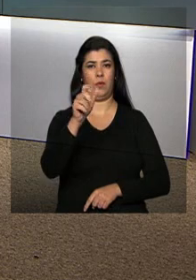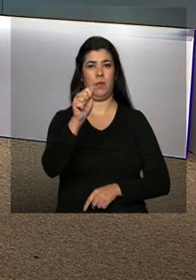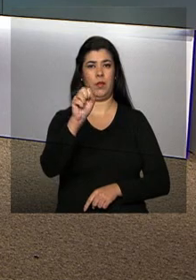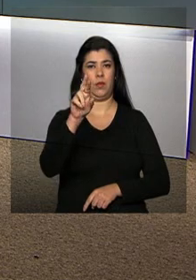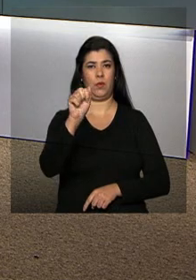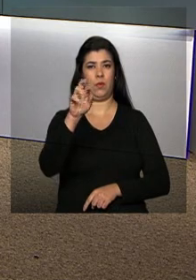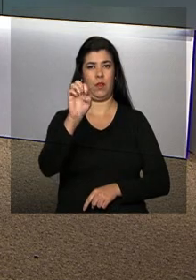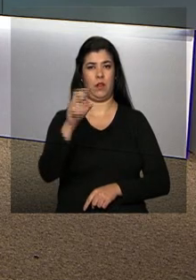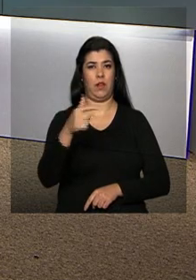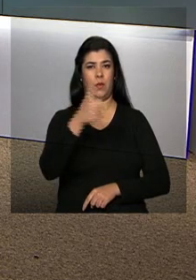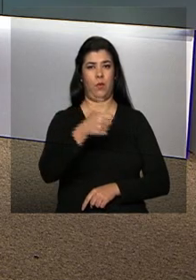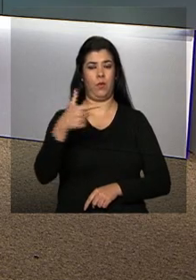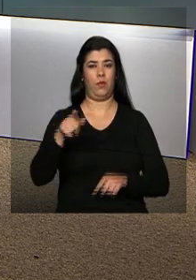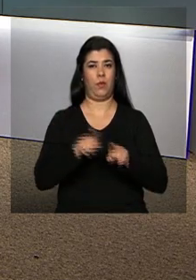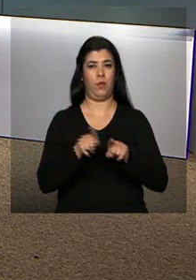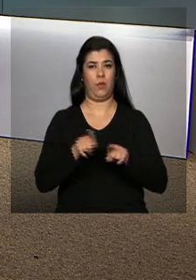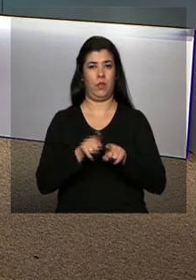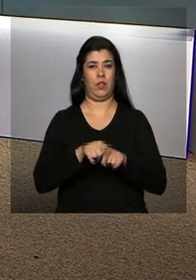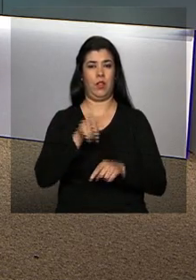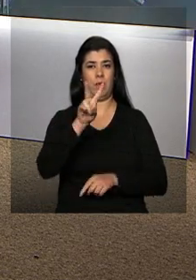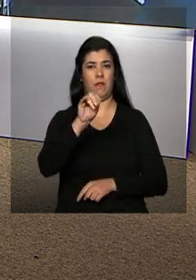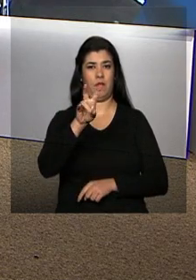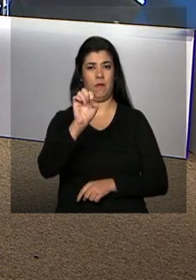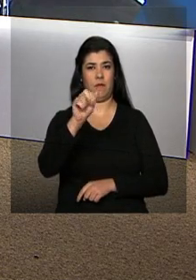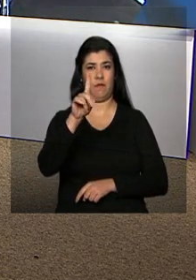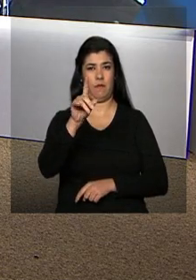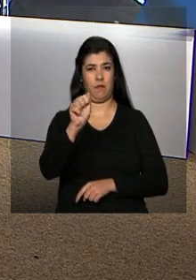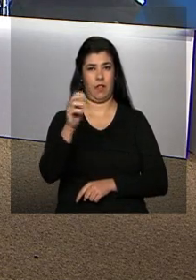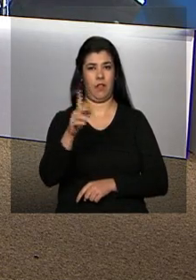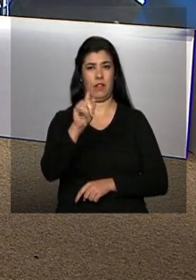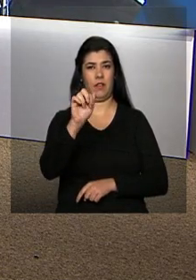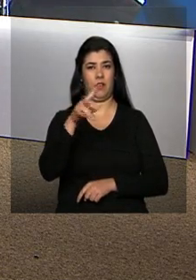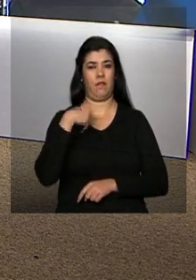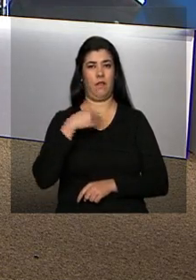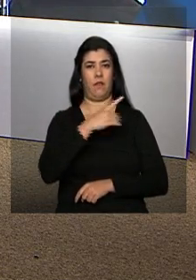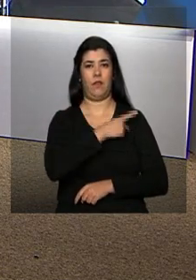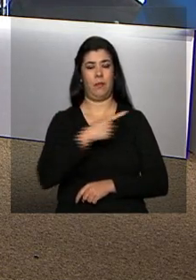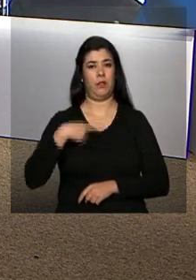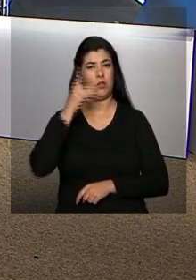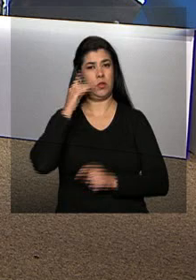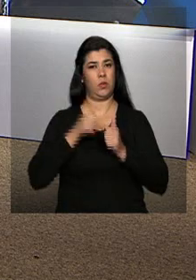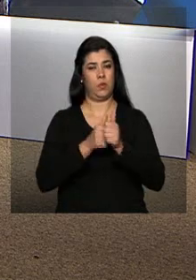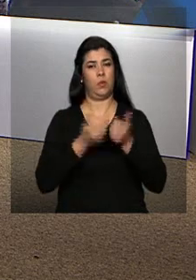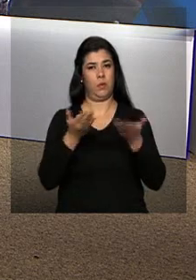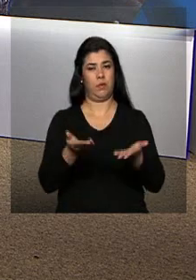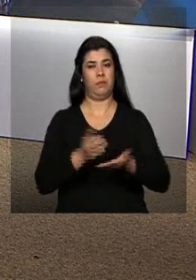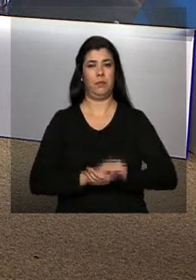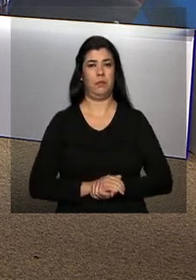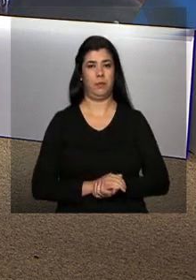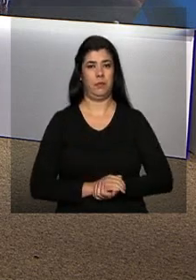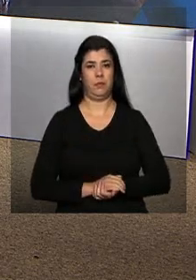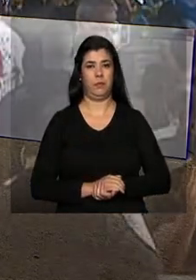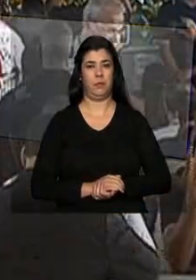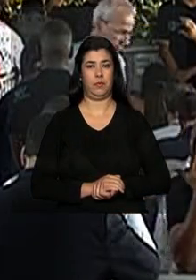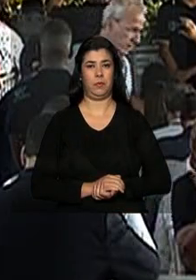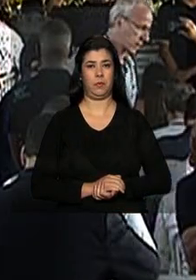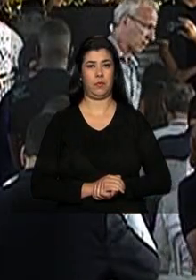das Gaivotas, no bairro do Cosmos. A presidenta Dilma Rousseff participa do evento. Vamos acompanhar.